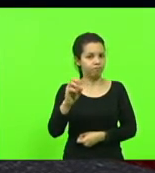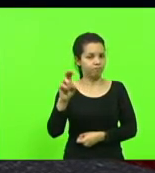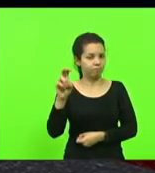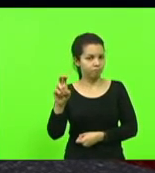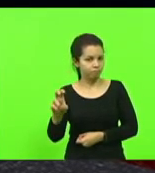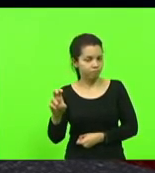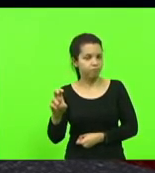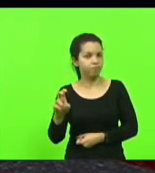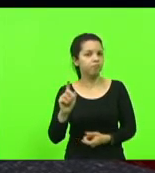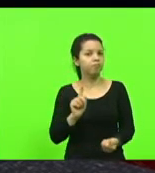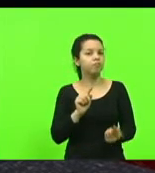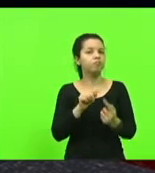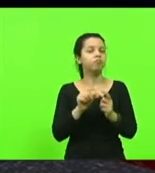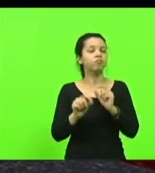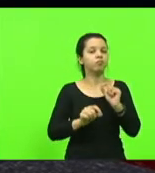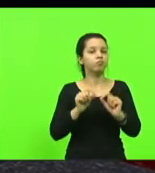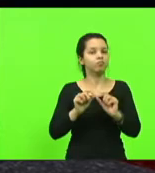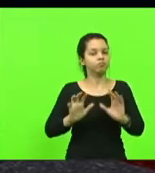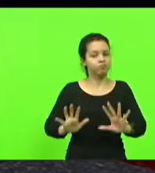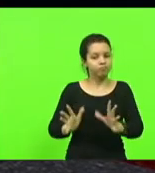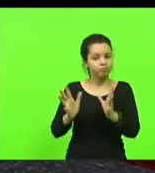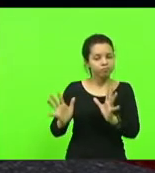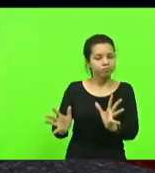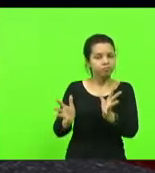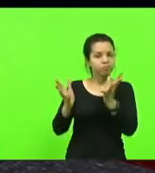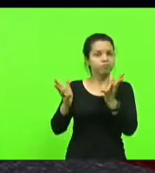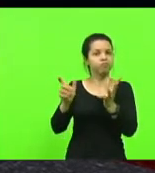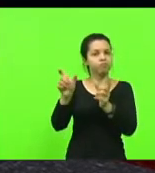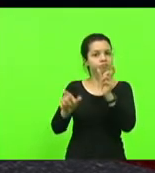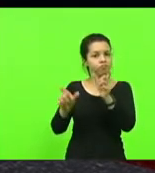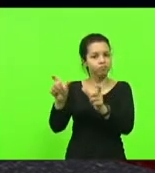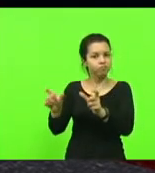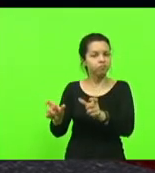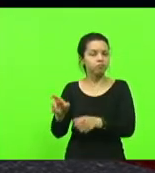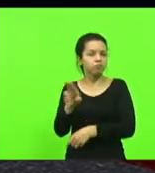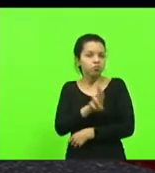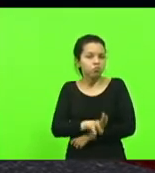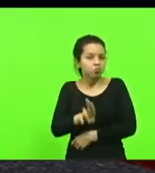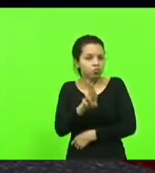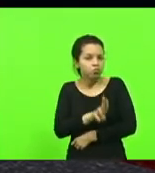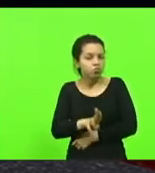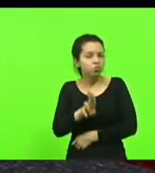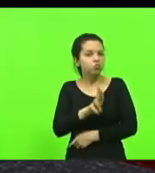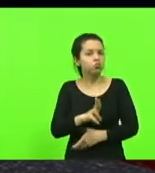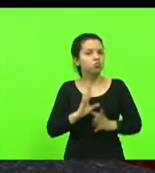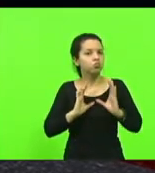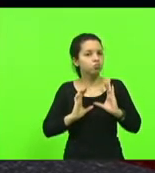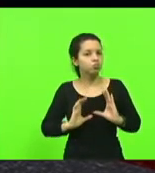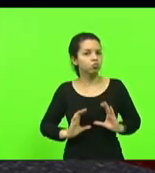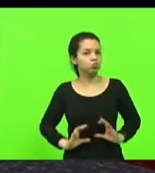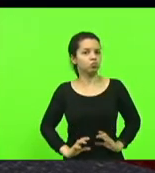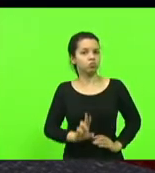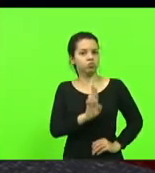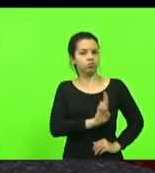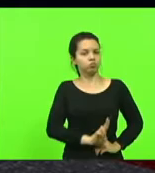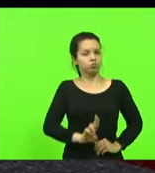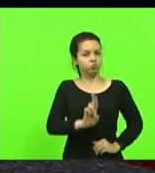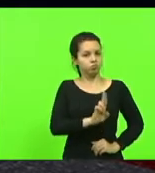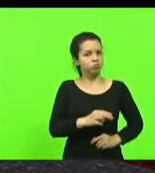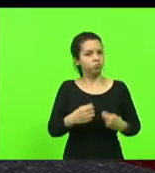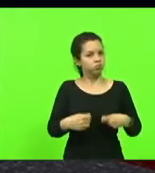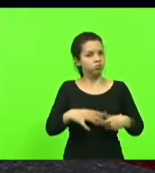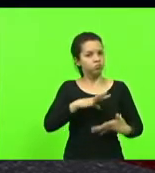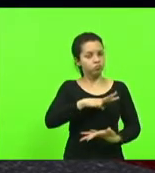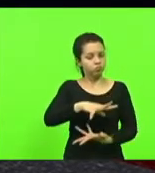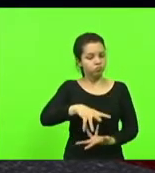como objetivo incentivar pessoas a adotarem um consumo, um comportamento de consumo